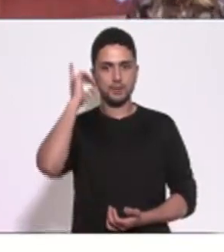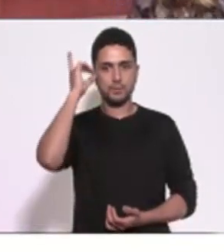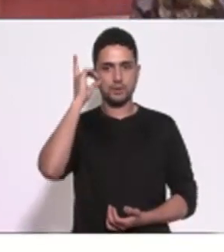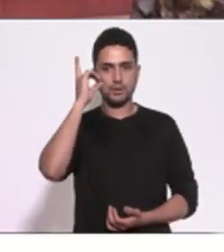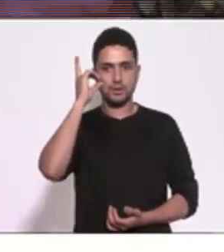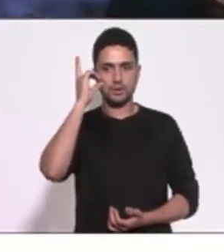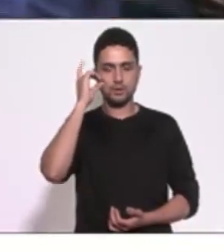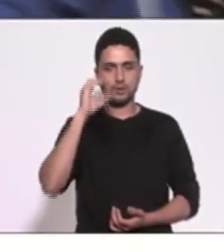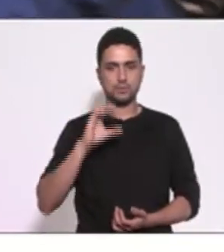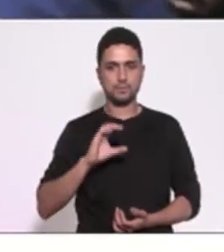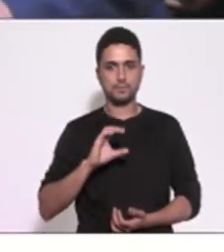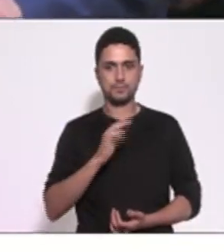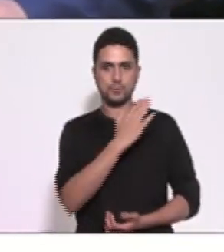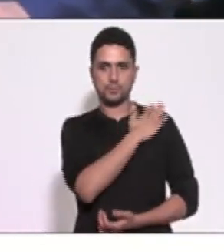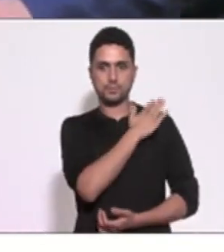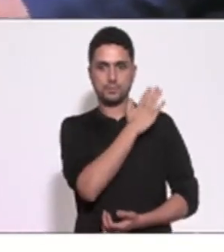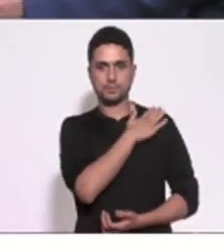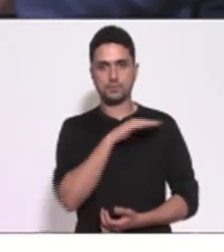Deputado Coronel Salema.